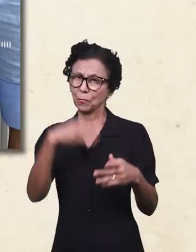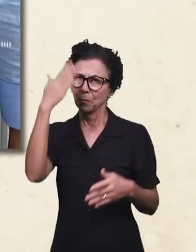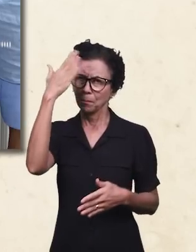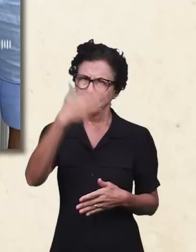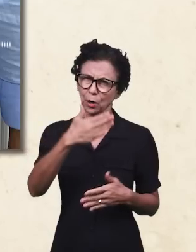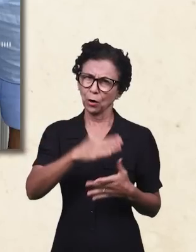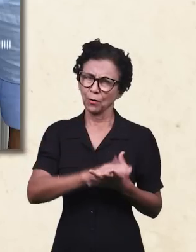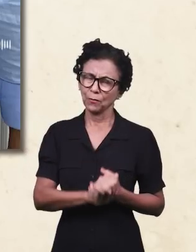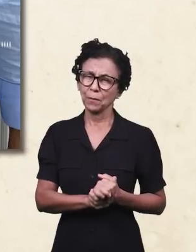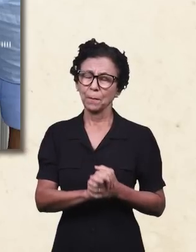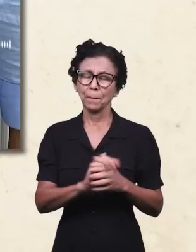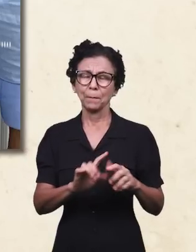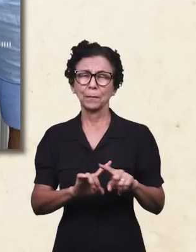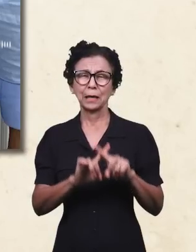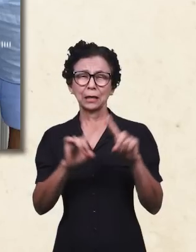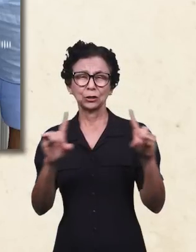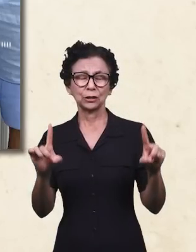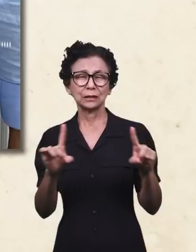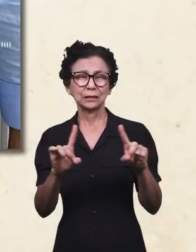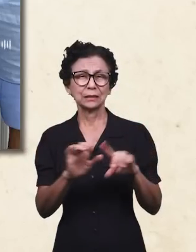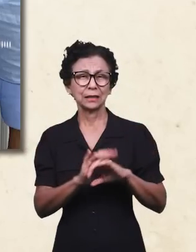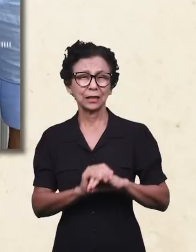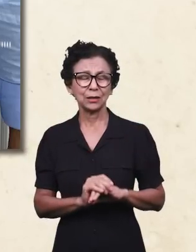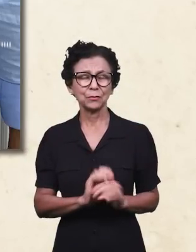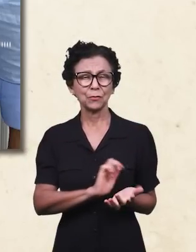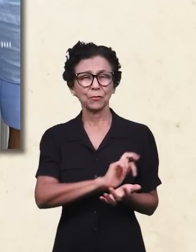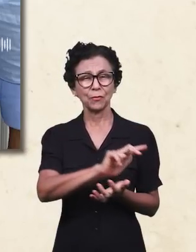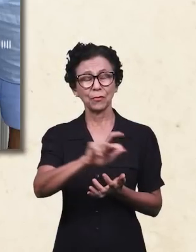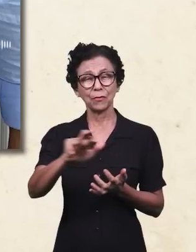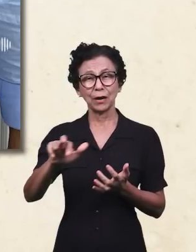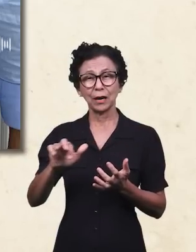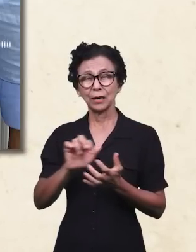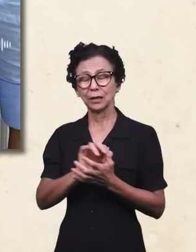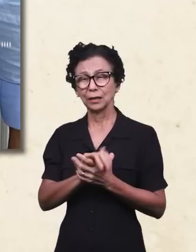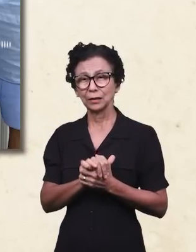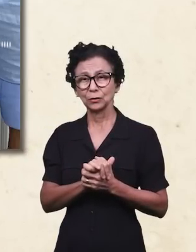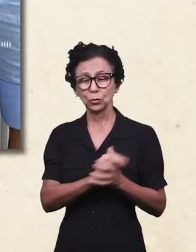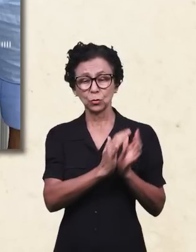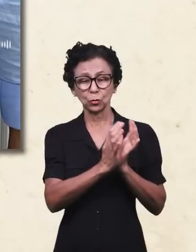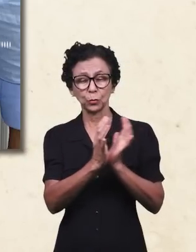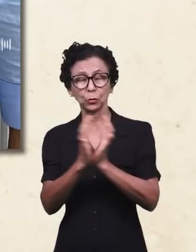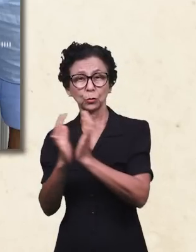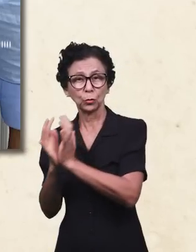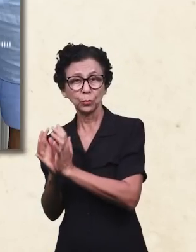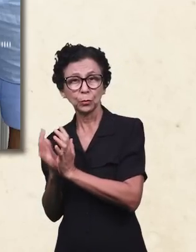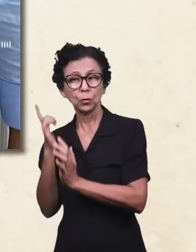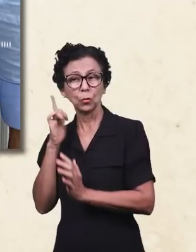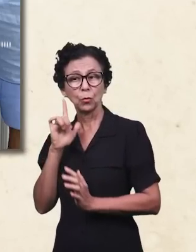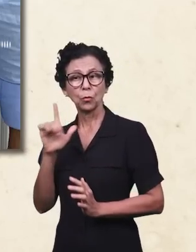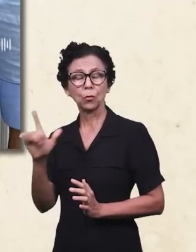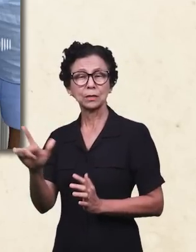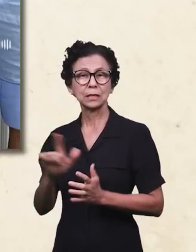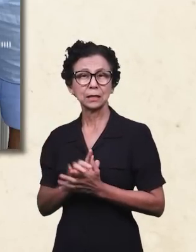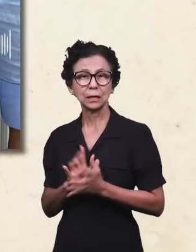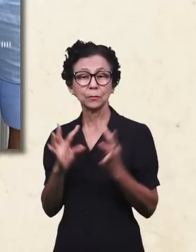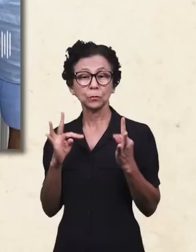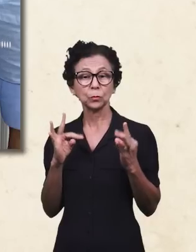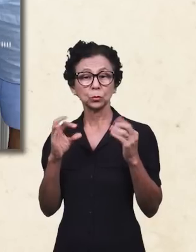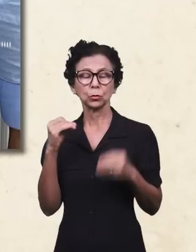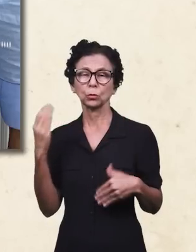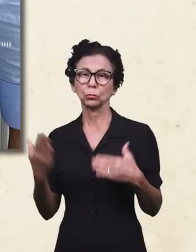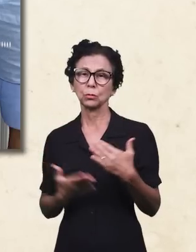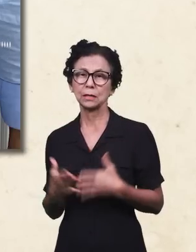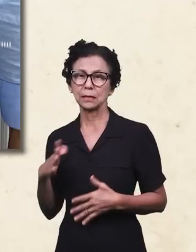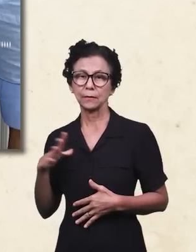Corpo de Bombeiros, da Defesa Civil e de inúmeros voluntários, conseguimos resgatar todos os nossos irmãos.